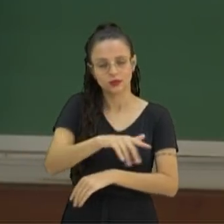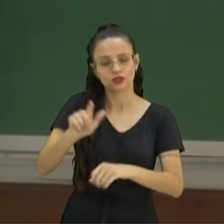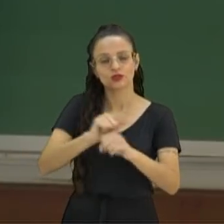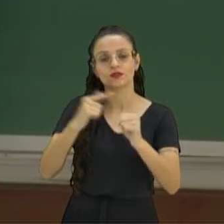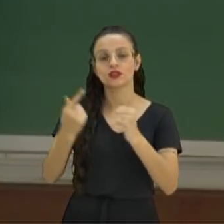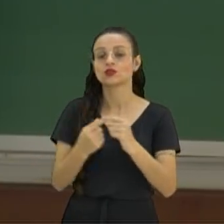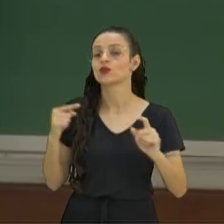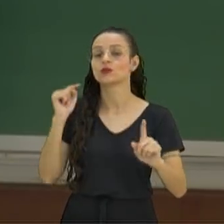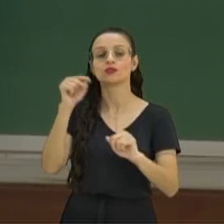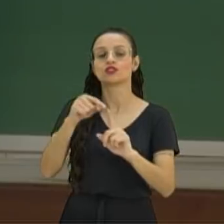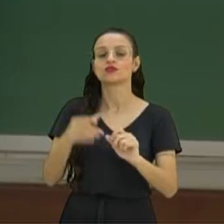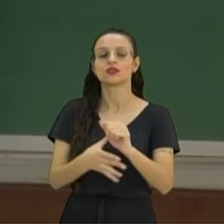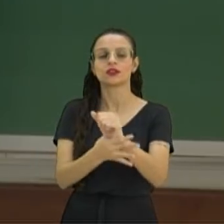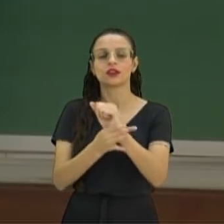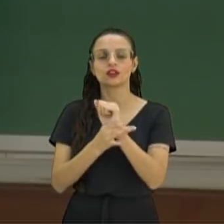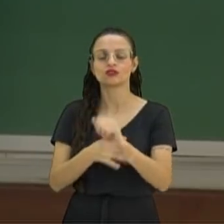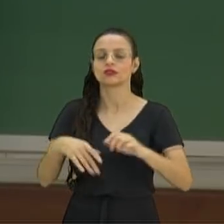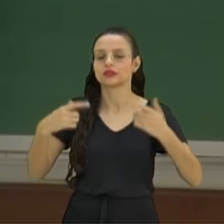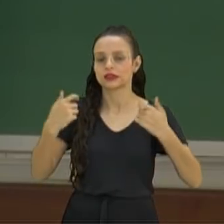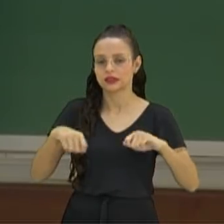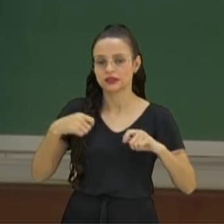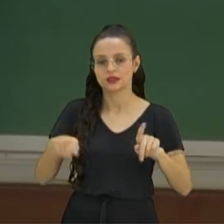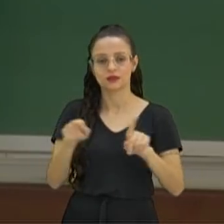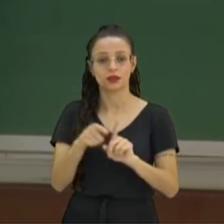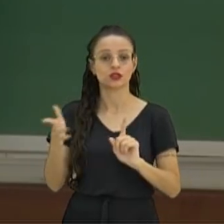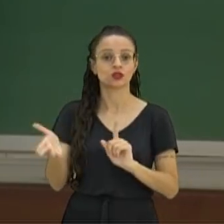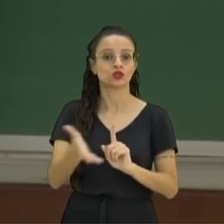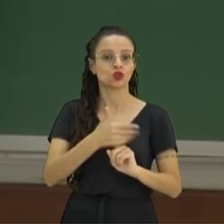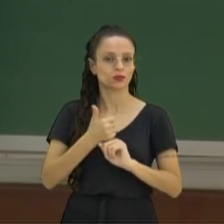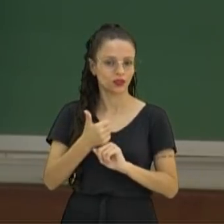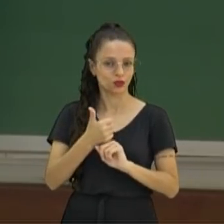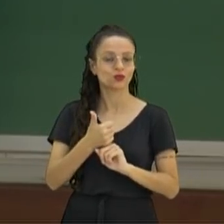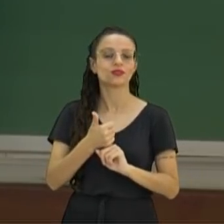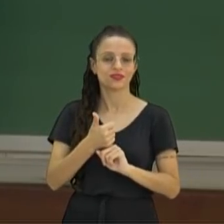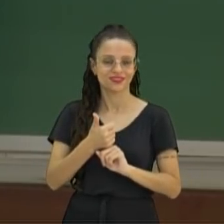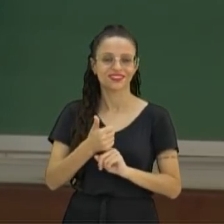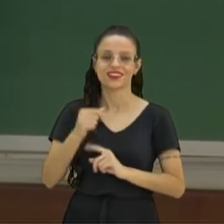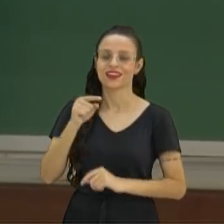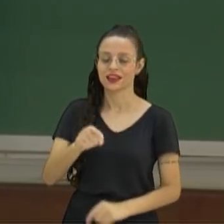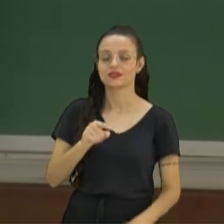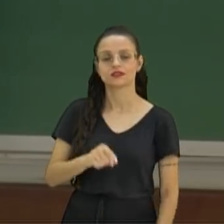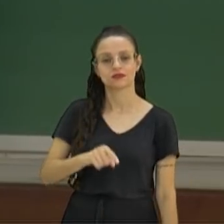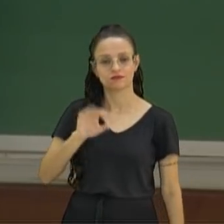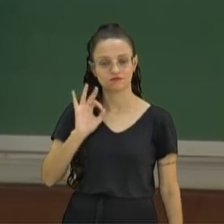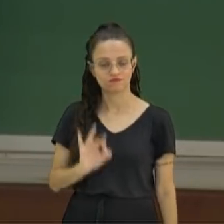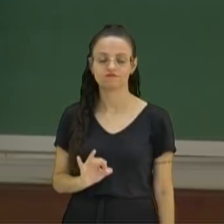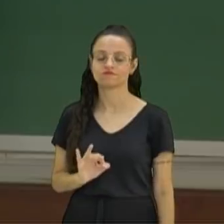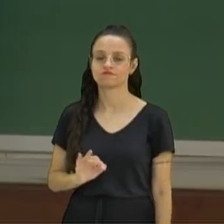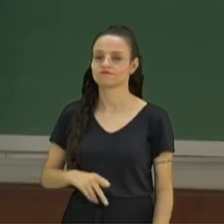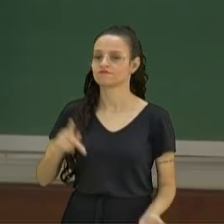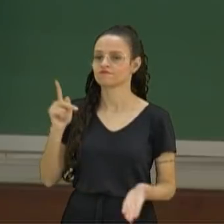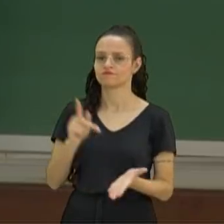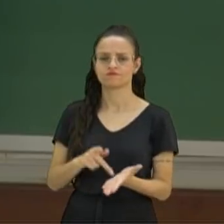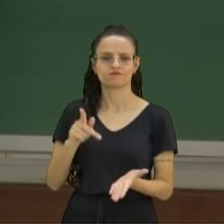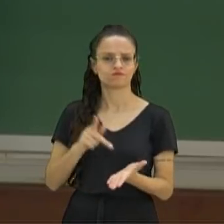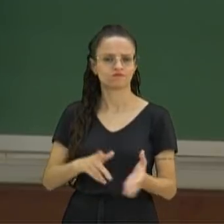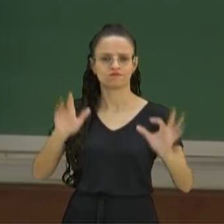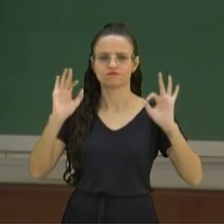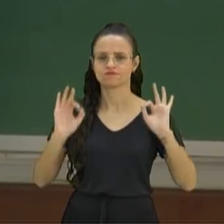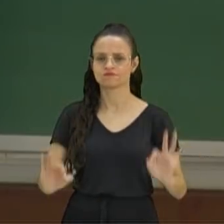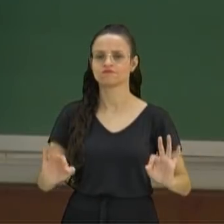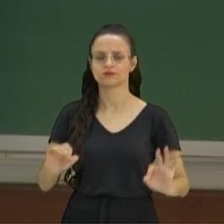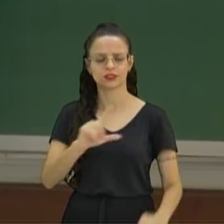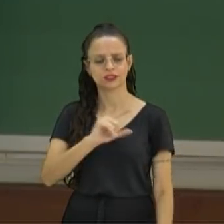garantir as necessidades e os domínios, nós dizemos que essa afirmação é corretíssima. Quando eu